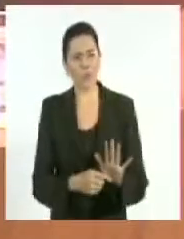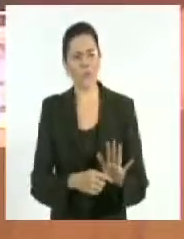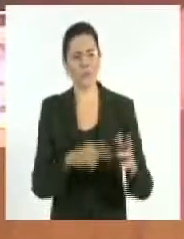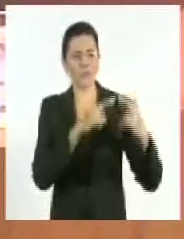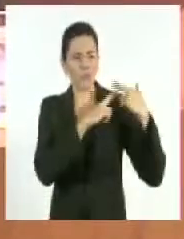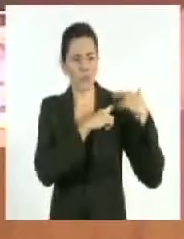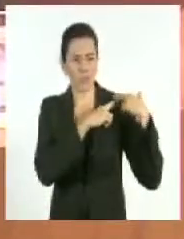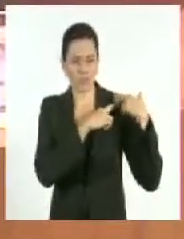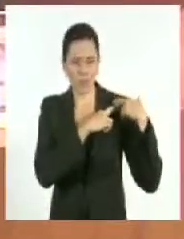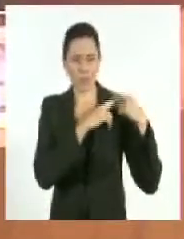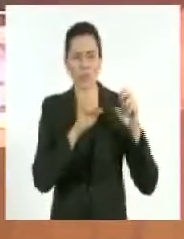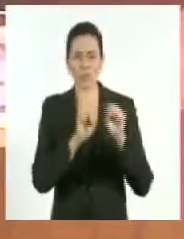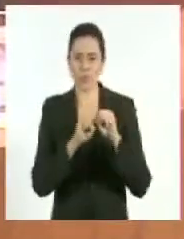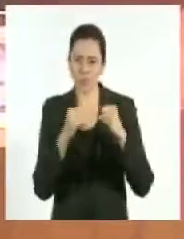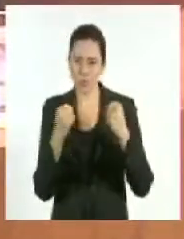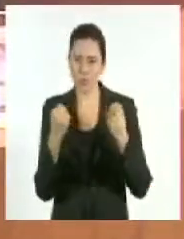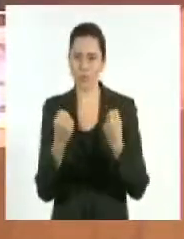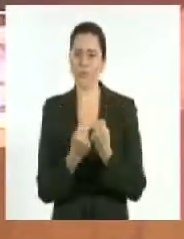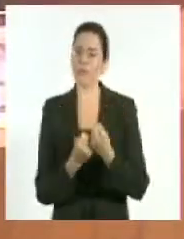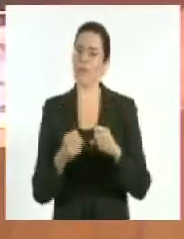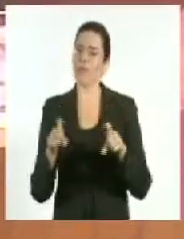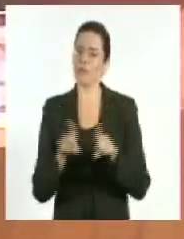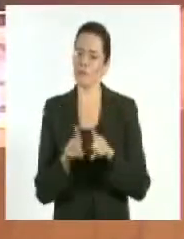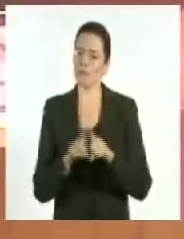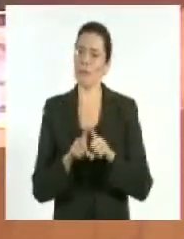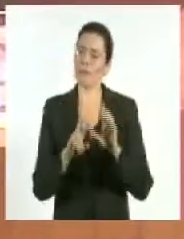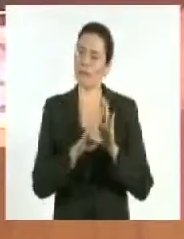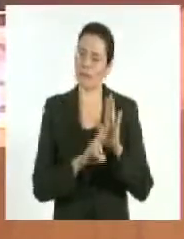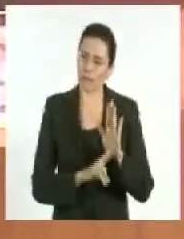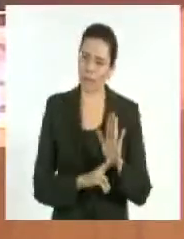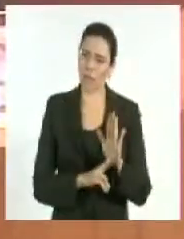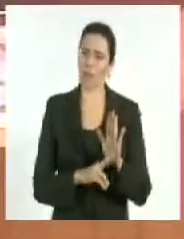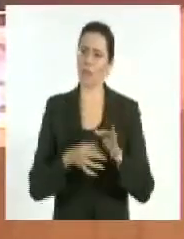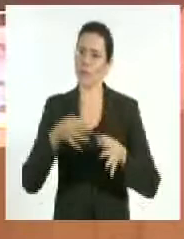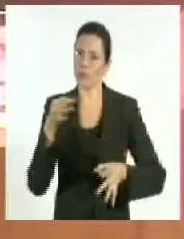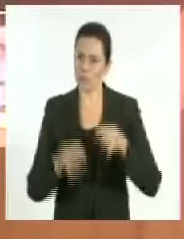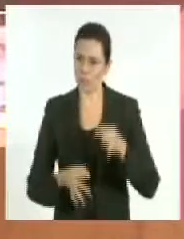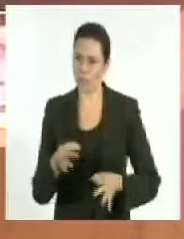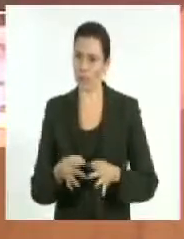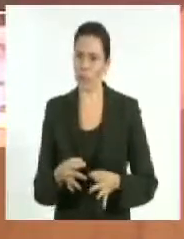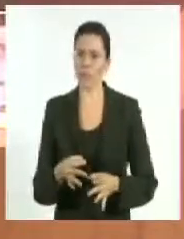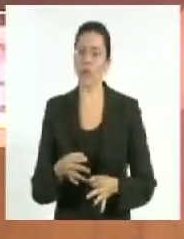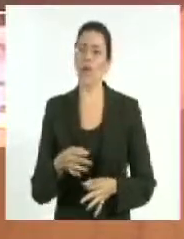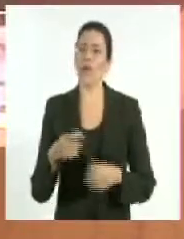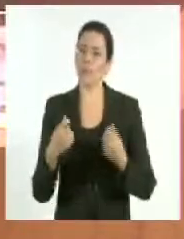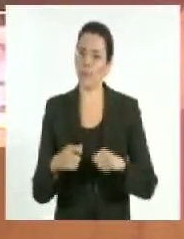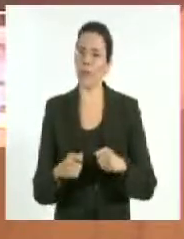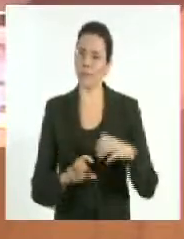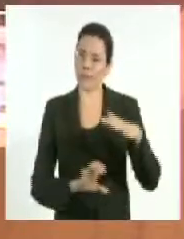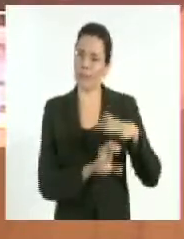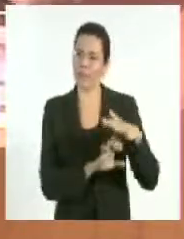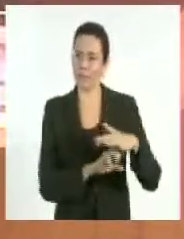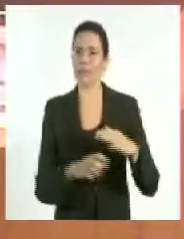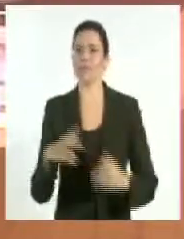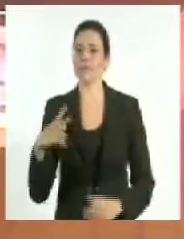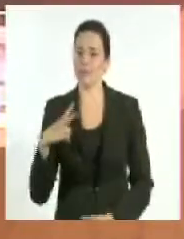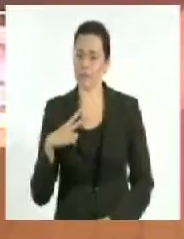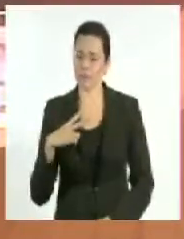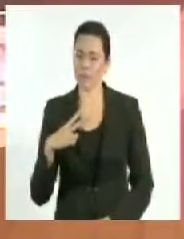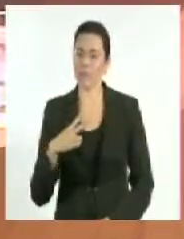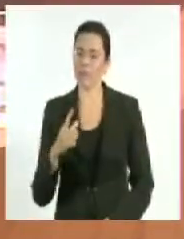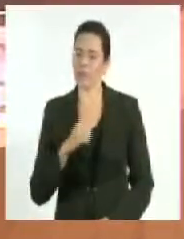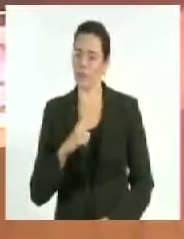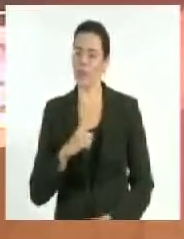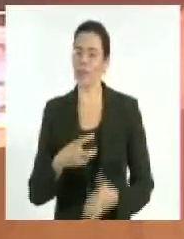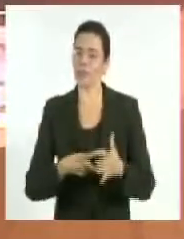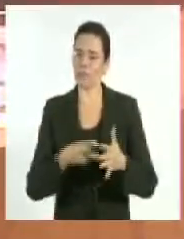é natural, é justo, é legítimo que eles busquem o lucro. Eles, em primeiro lugar, têm que defender o lucro da empresa, e isso é